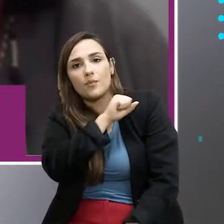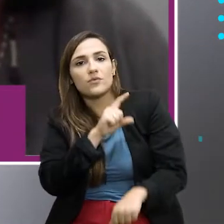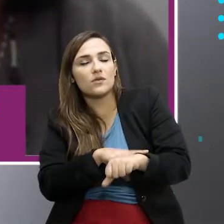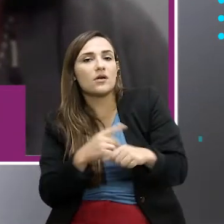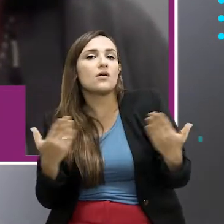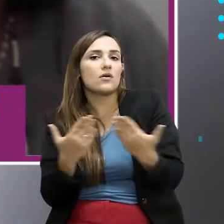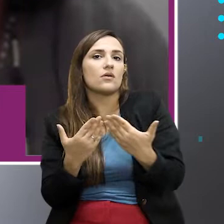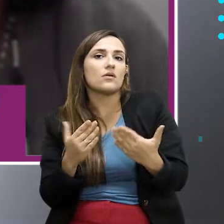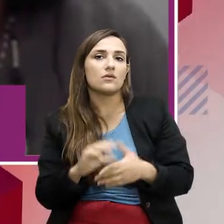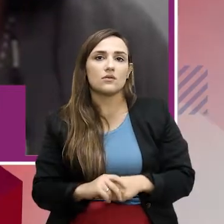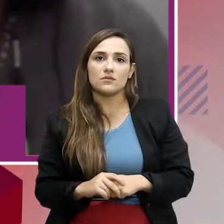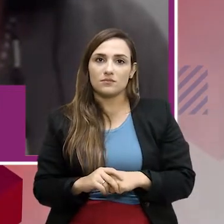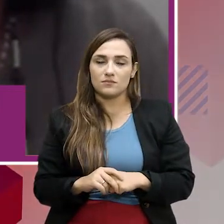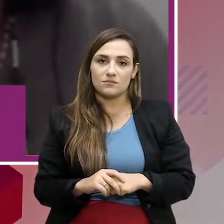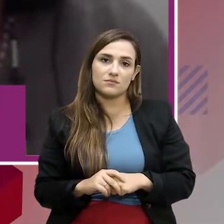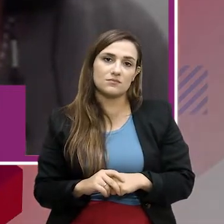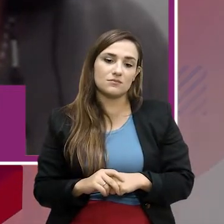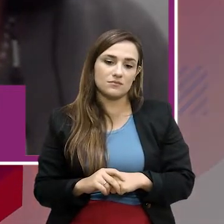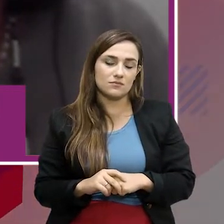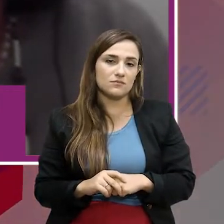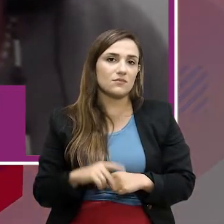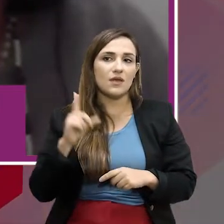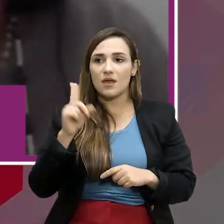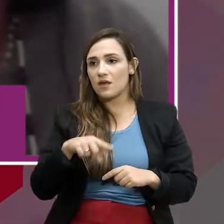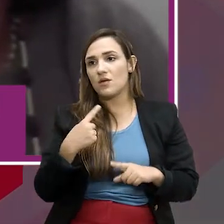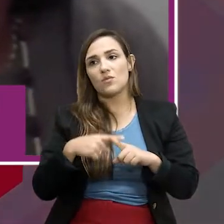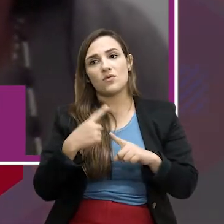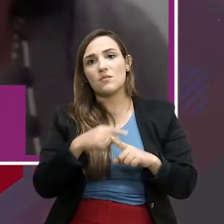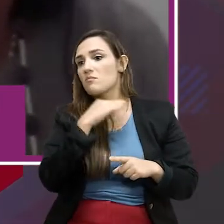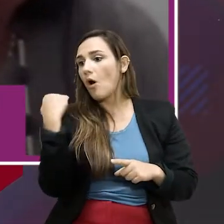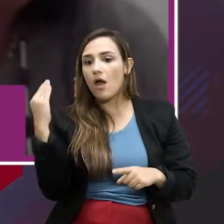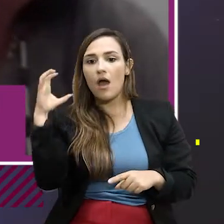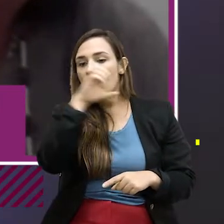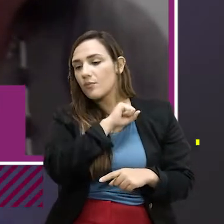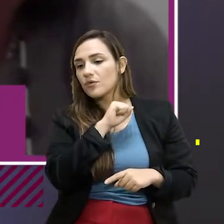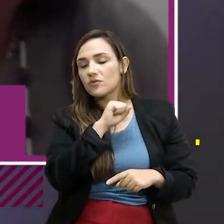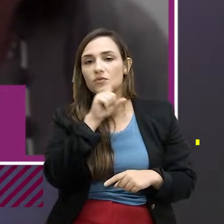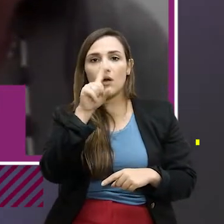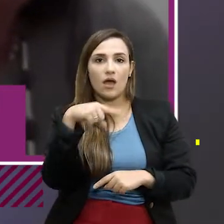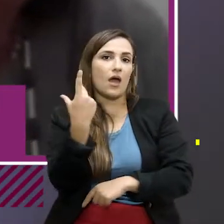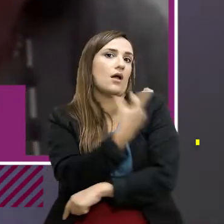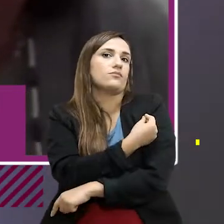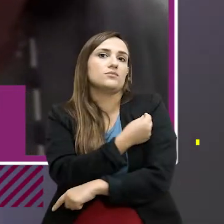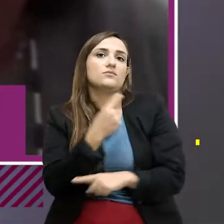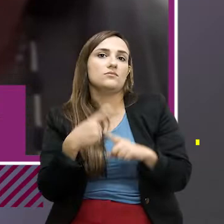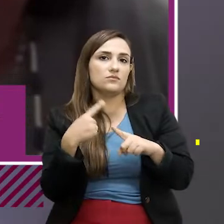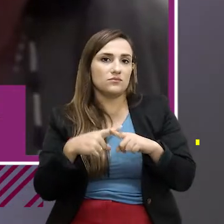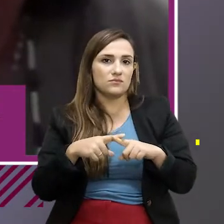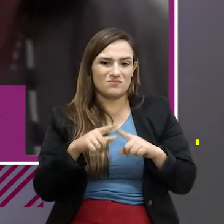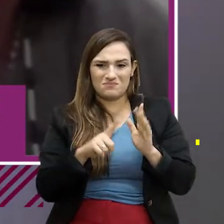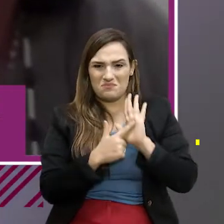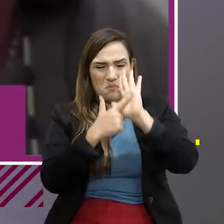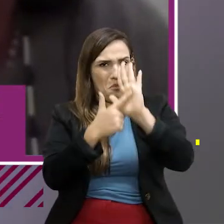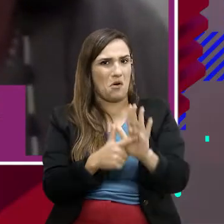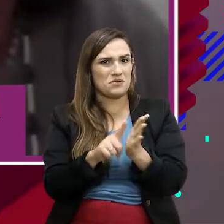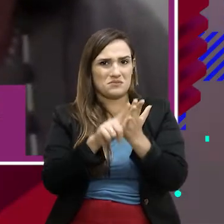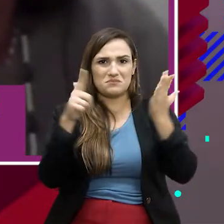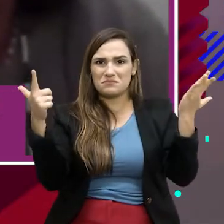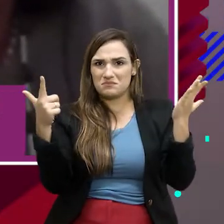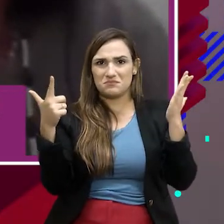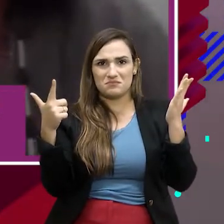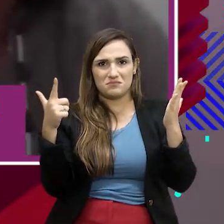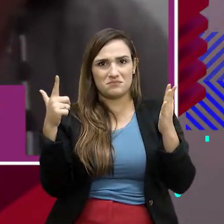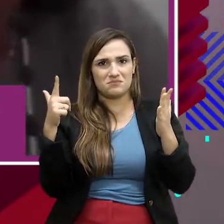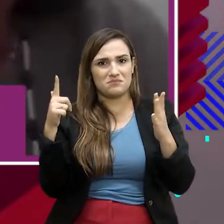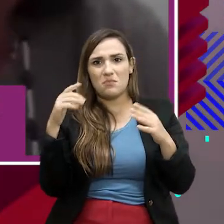se faz é de que são pessoas que acabaram de vacinar, né, e aí estão tendo esses casos todos de morte súbita, e nunca foi de